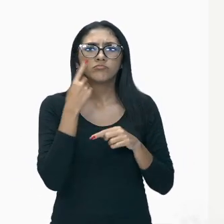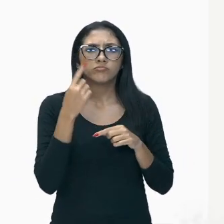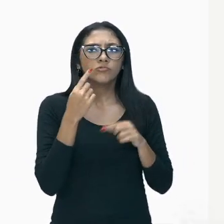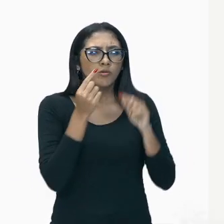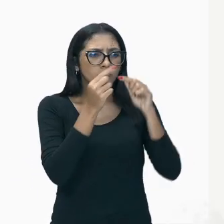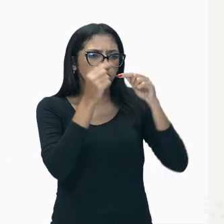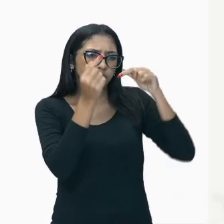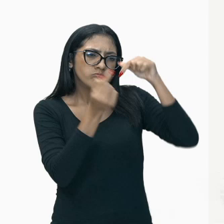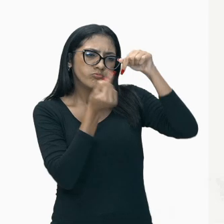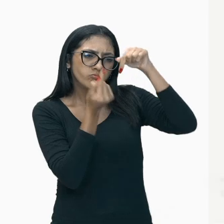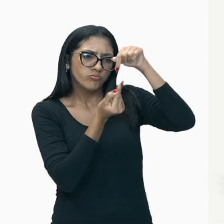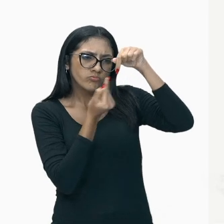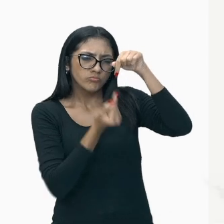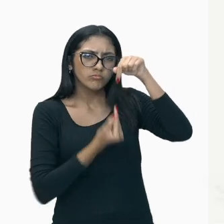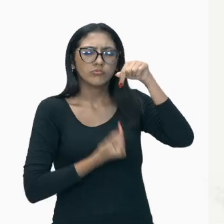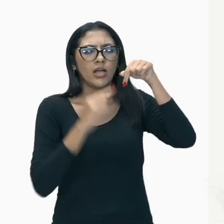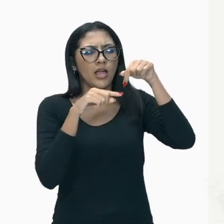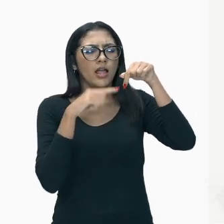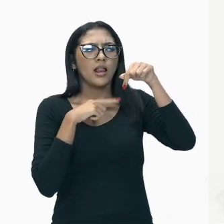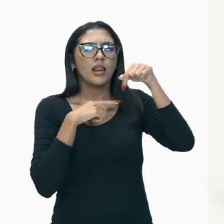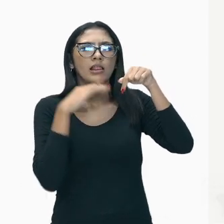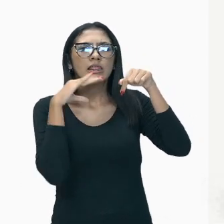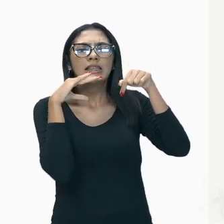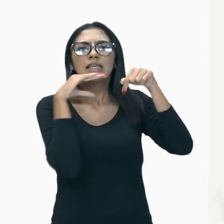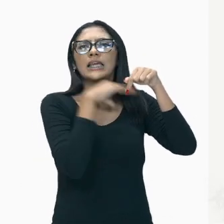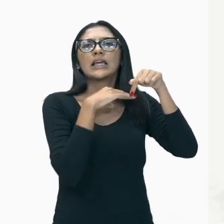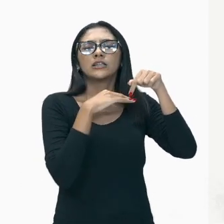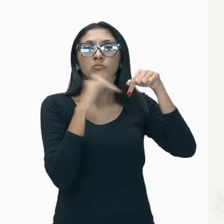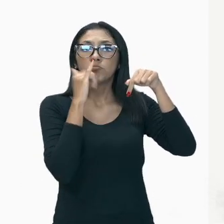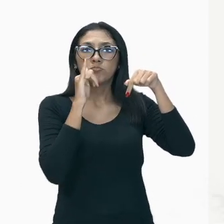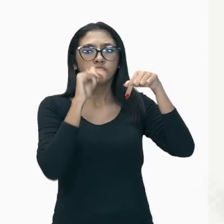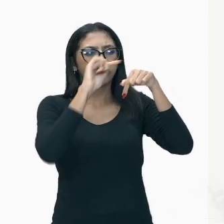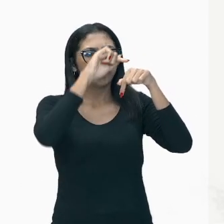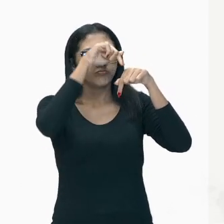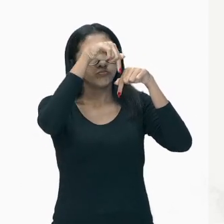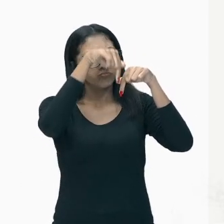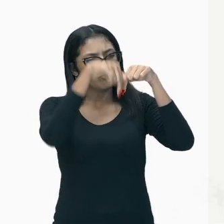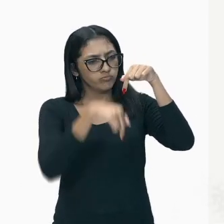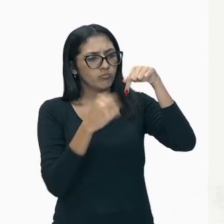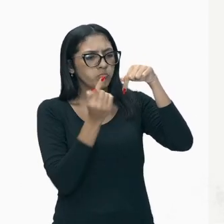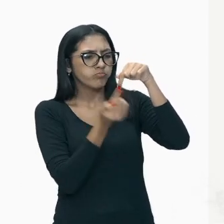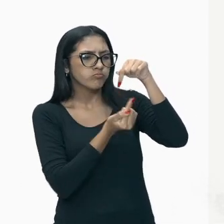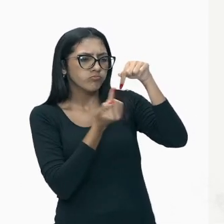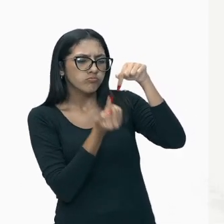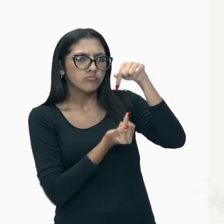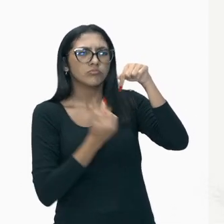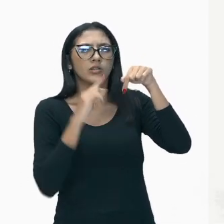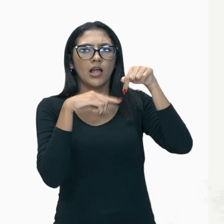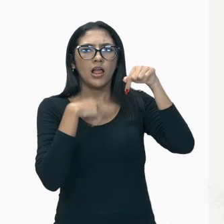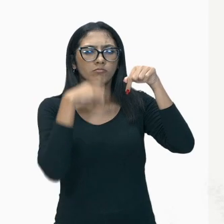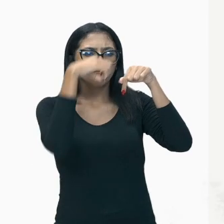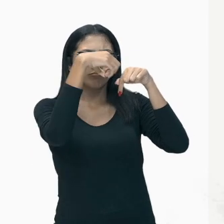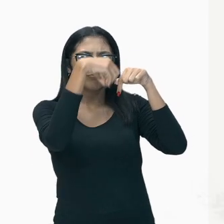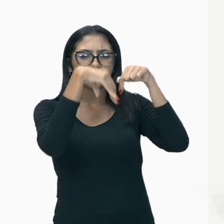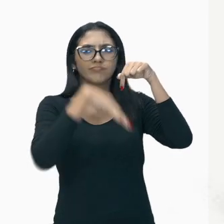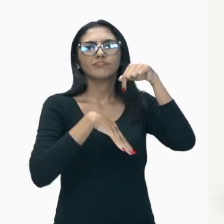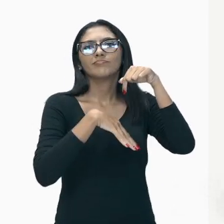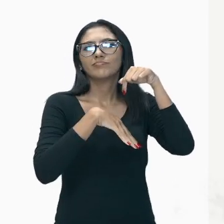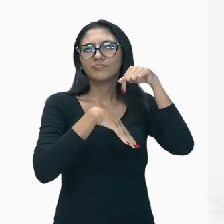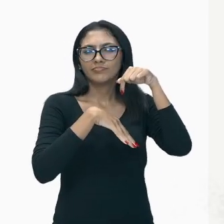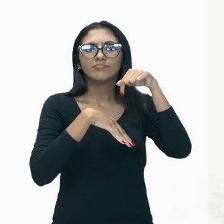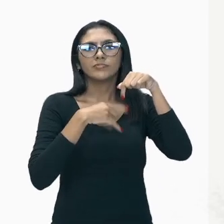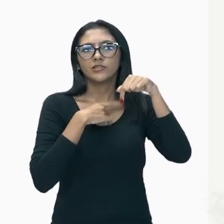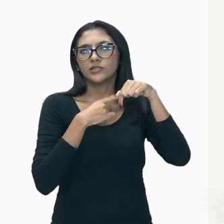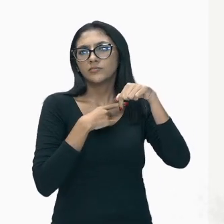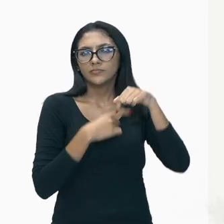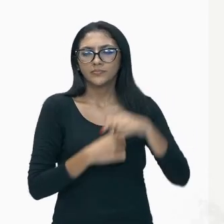É aquecido com a passagem da corrente elétrica, tornando-se incandescente, emitindo